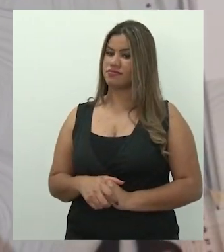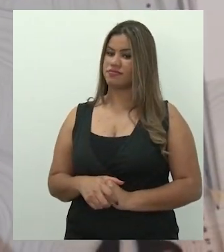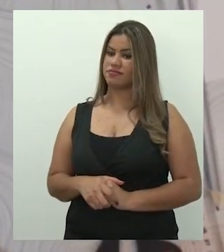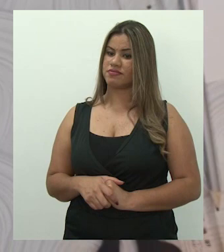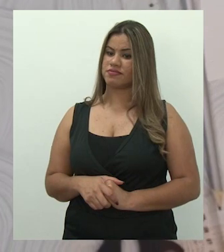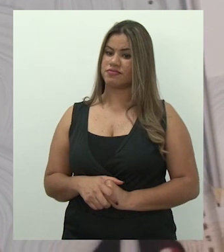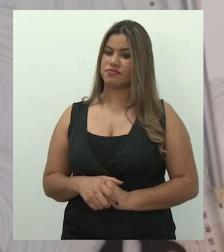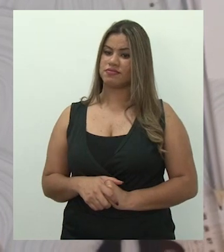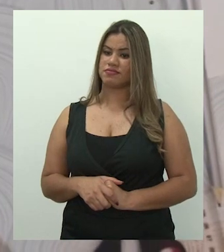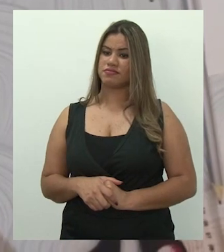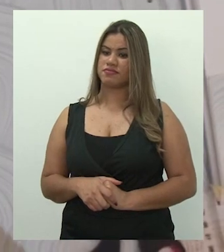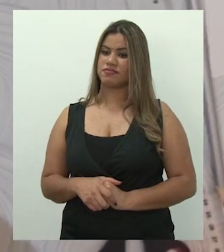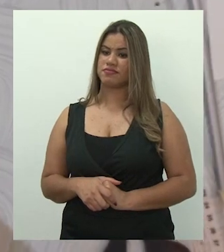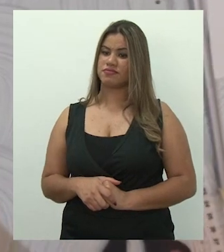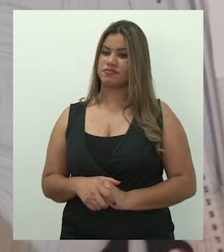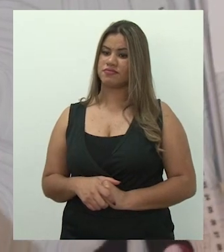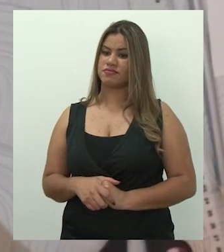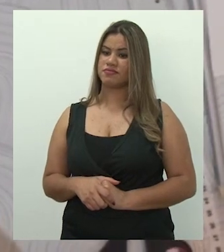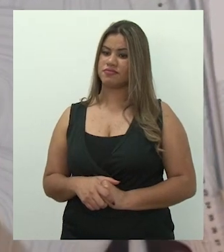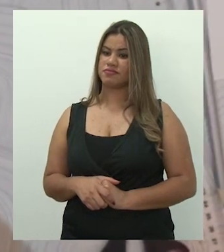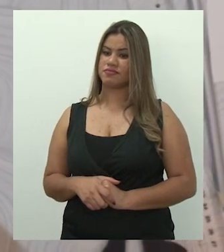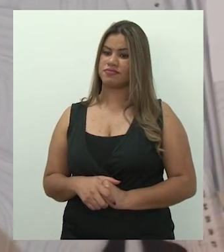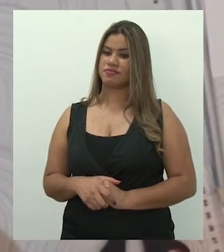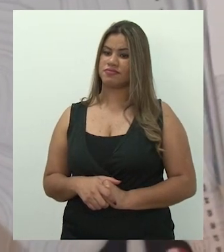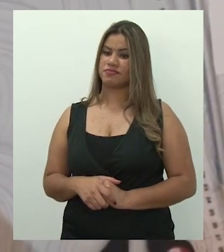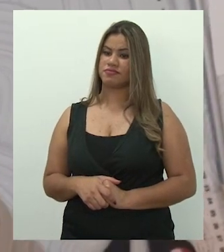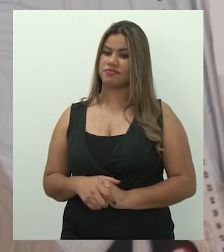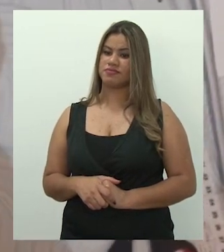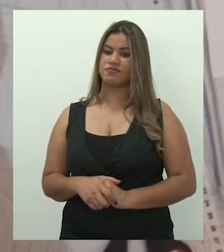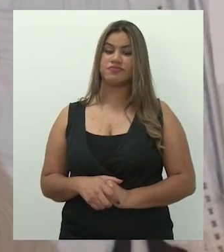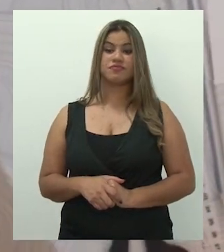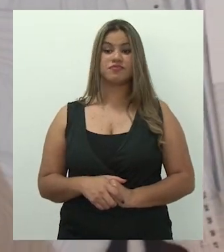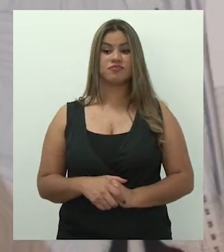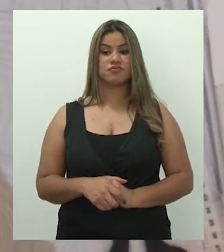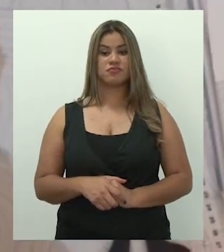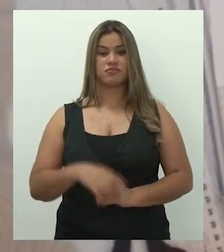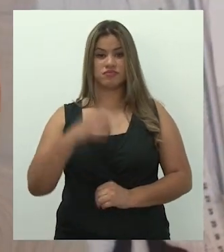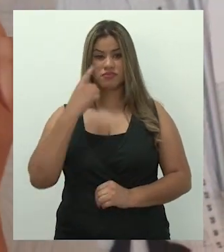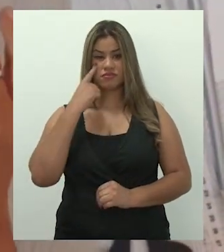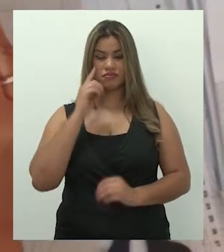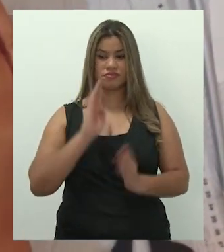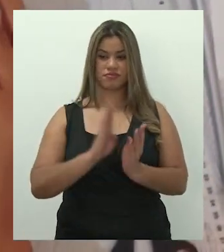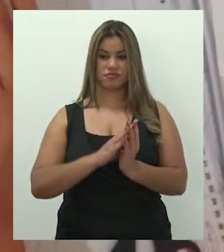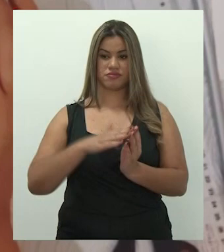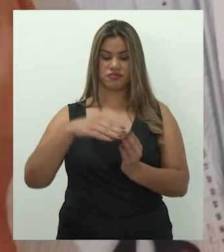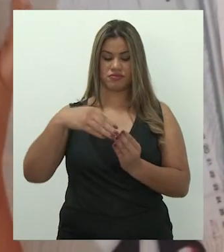Dobre e comece a nova abertura. Abra a primeira, a segunda,